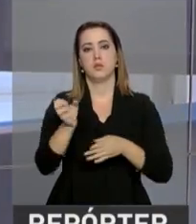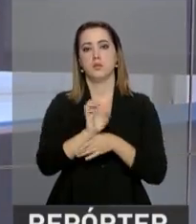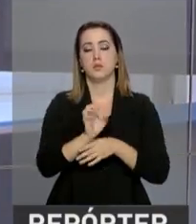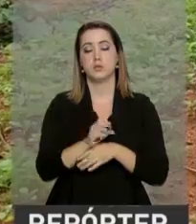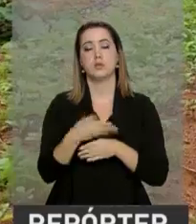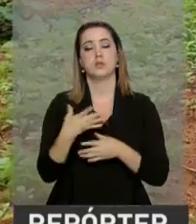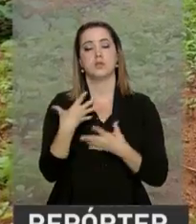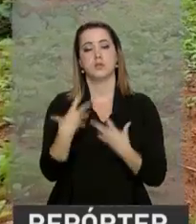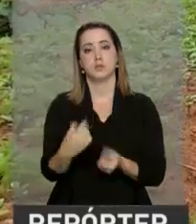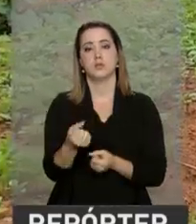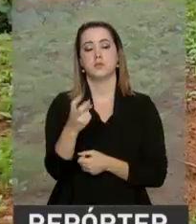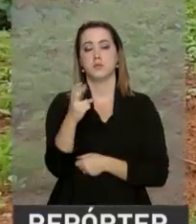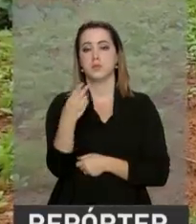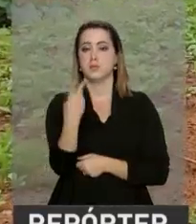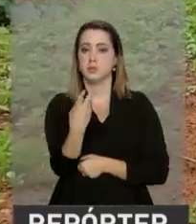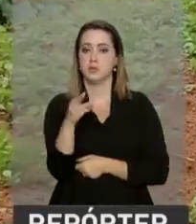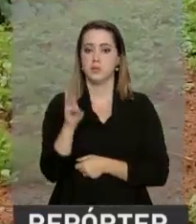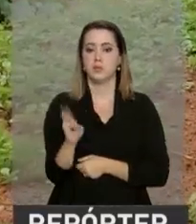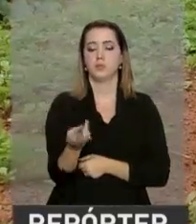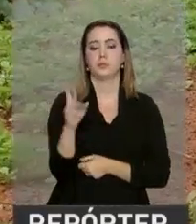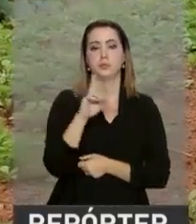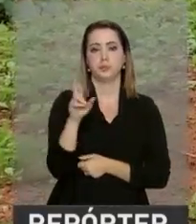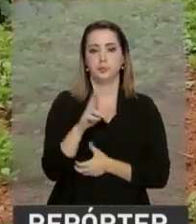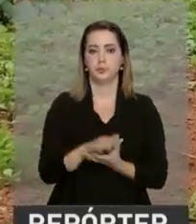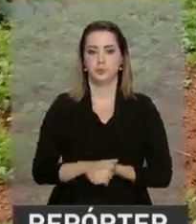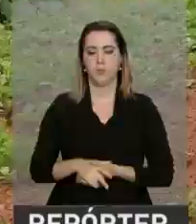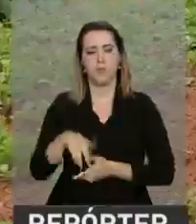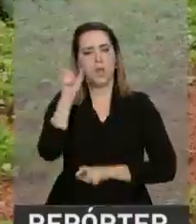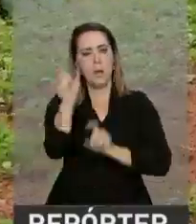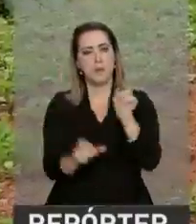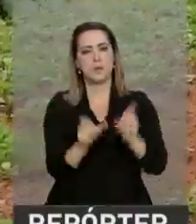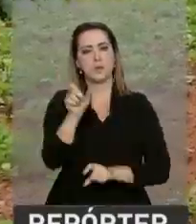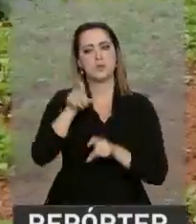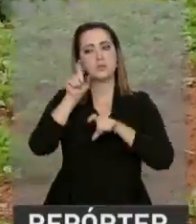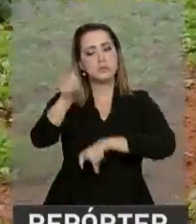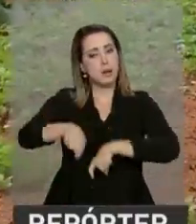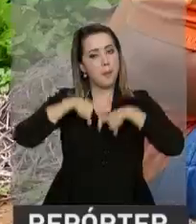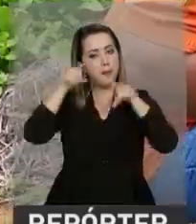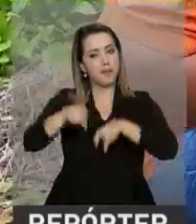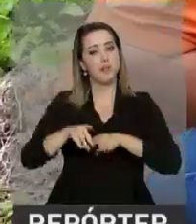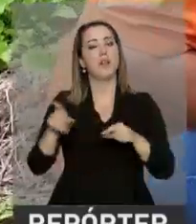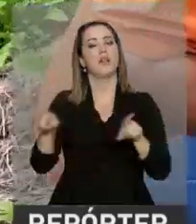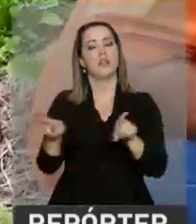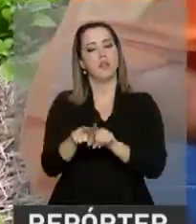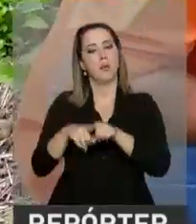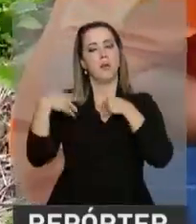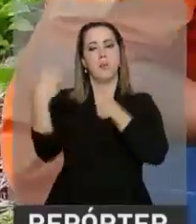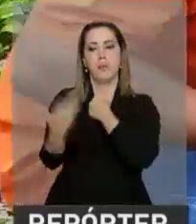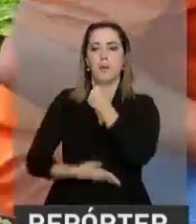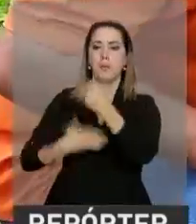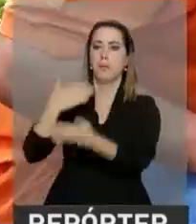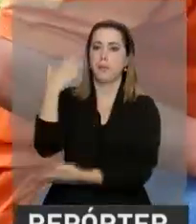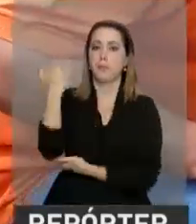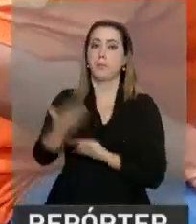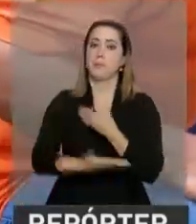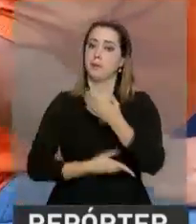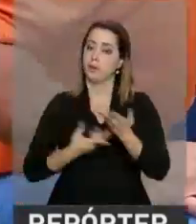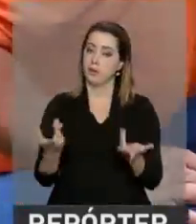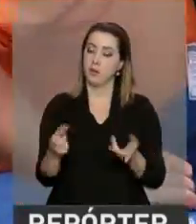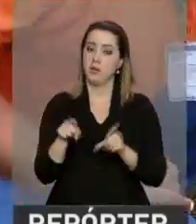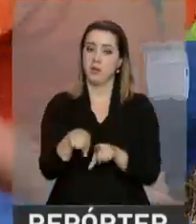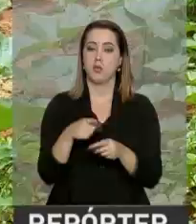reais. Na hora de plantar e colher, pequenos produtores de todo o país contam com o apoio dos